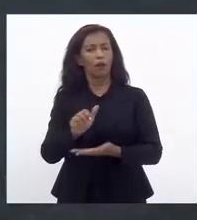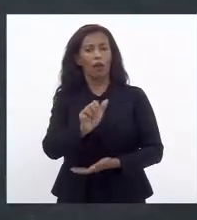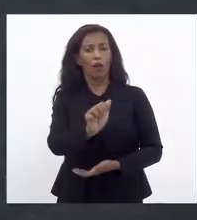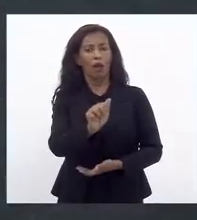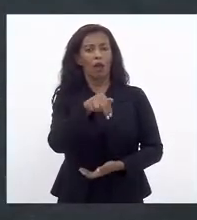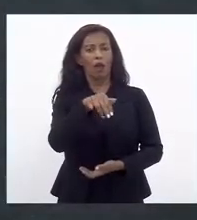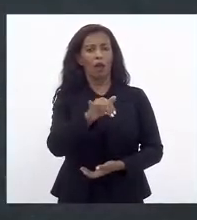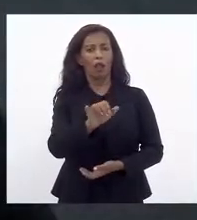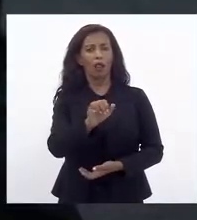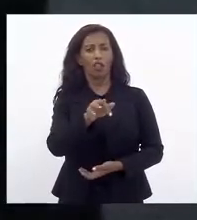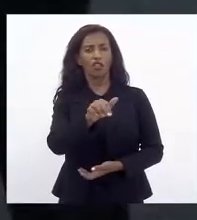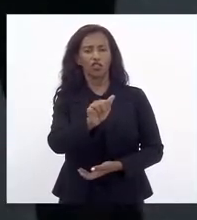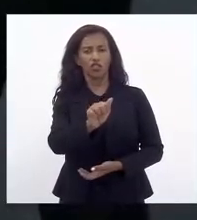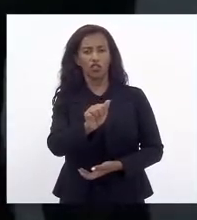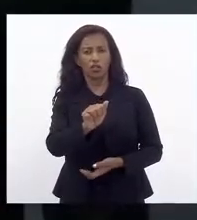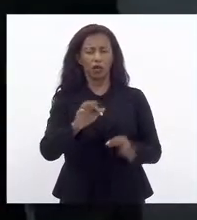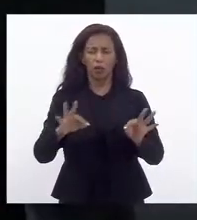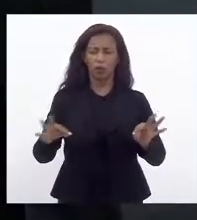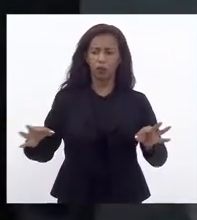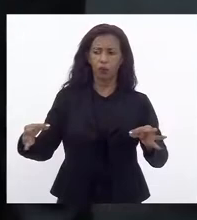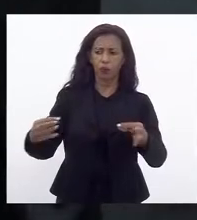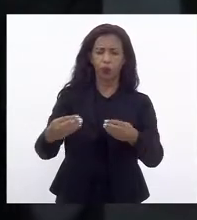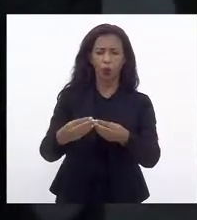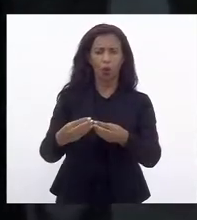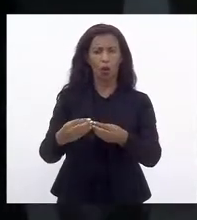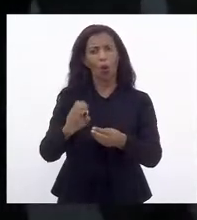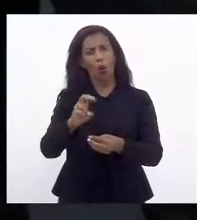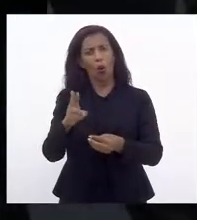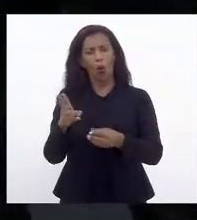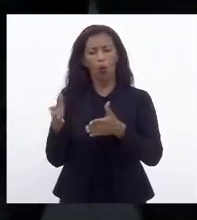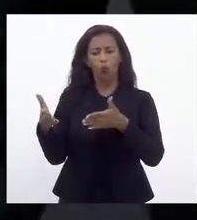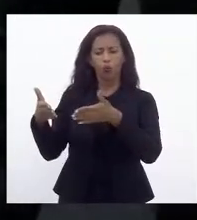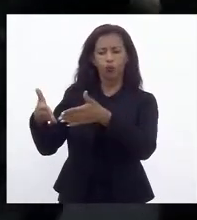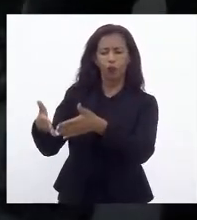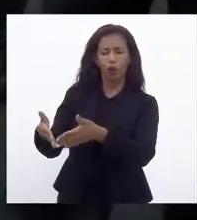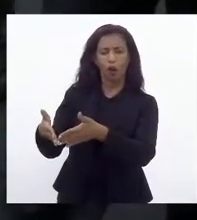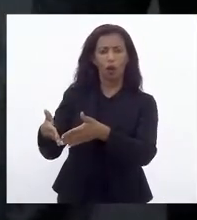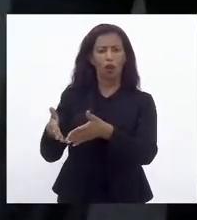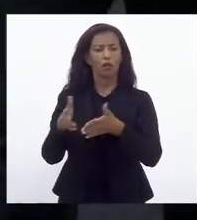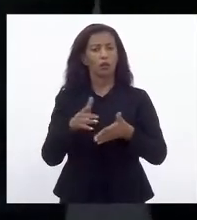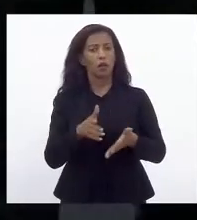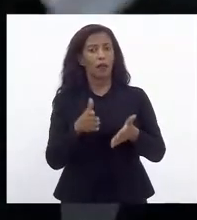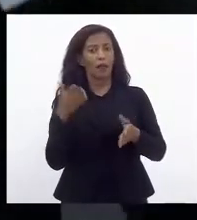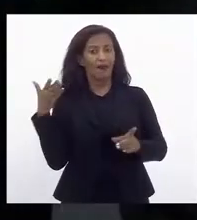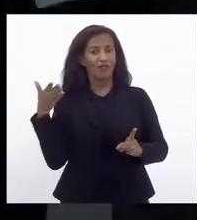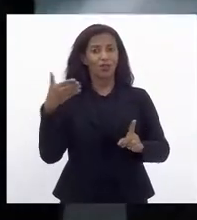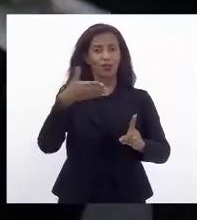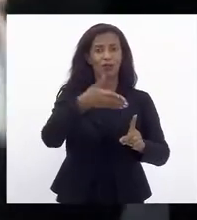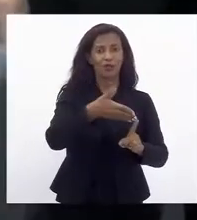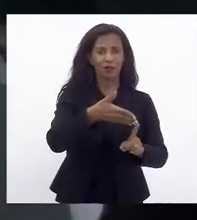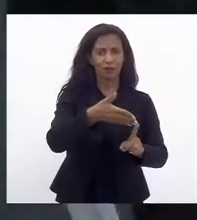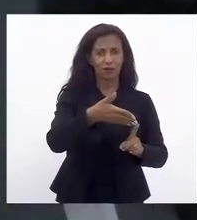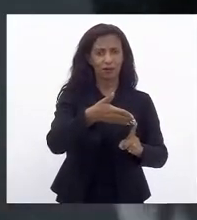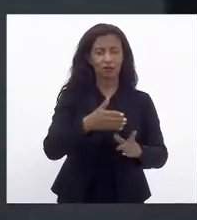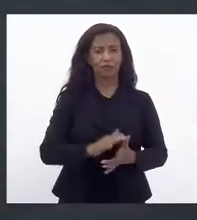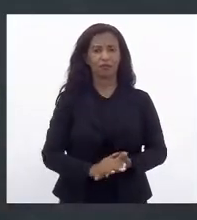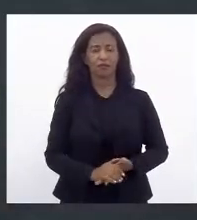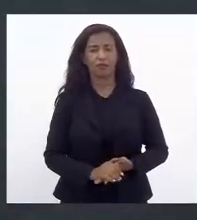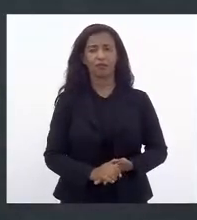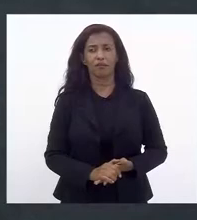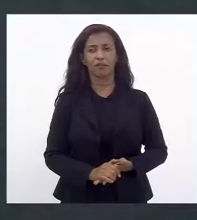anistia ampla, geral e restrita. É uma anistia específica de